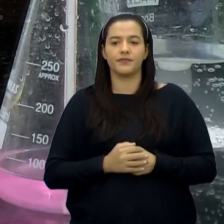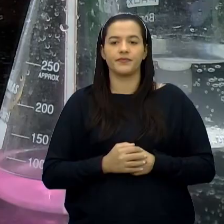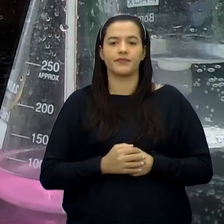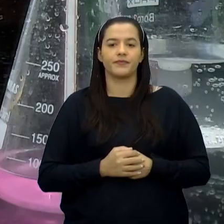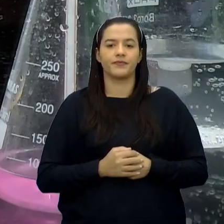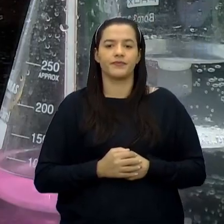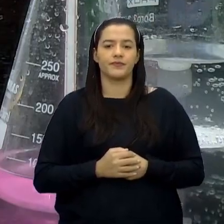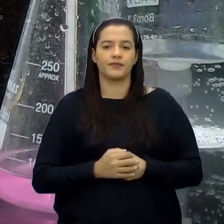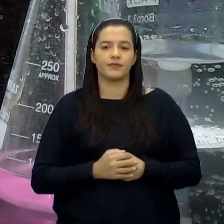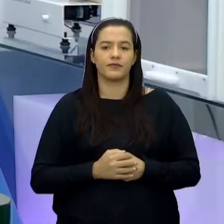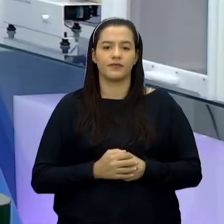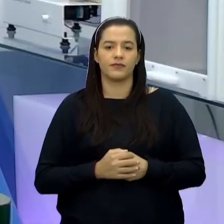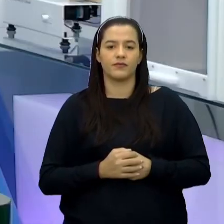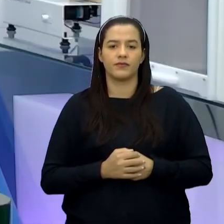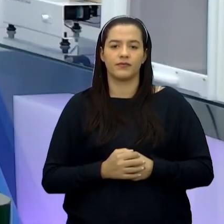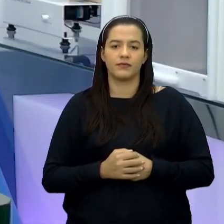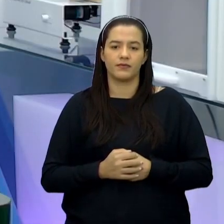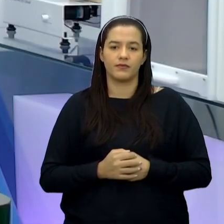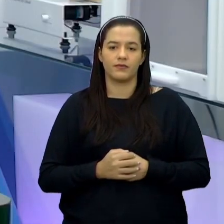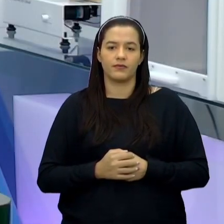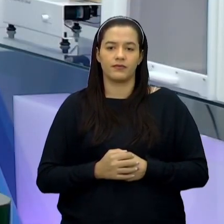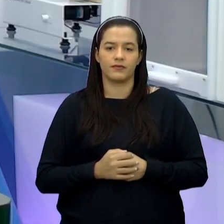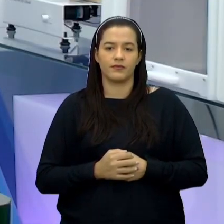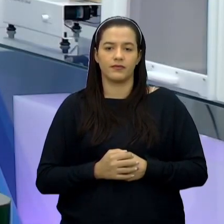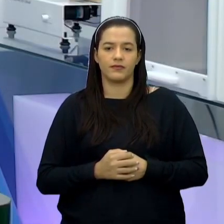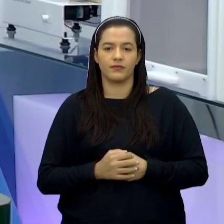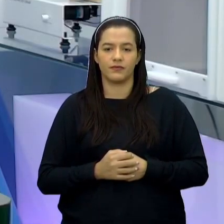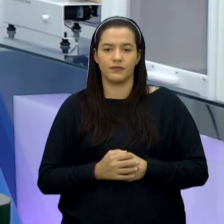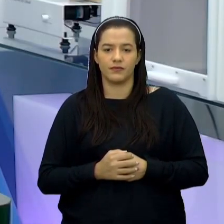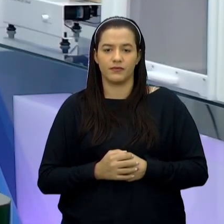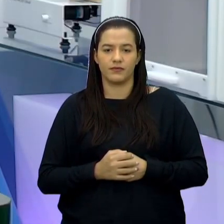Esse foi o que eu fiz a experiência, agora nem lembro.